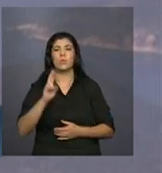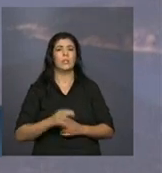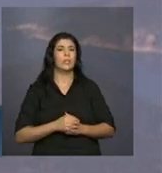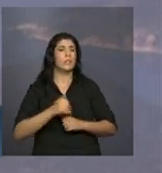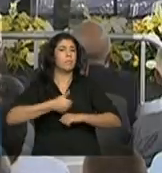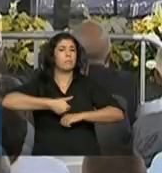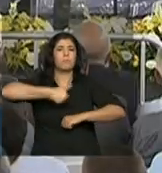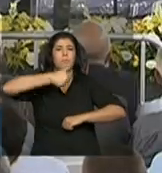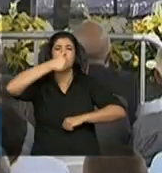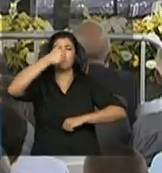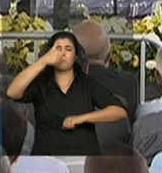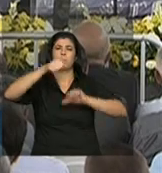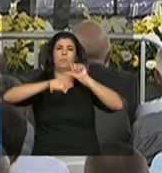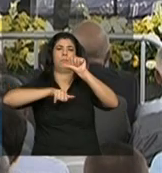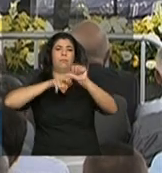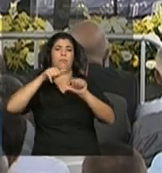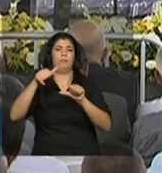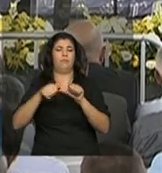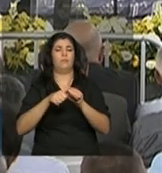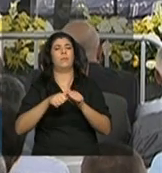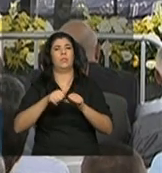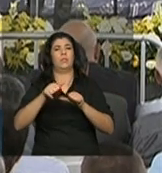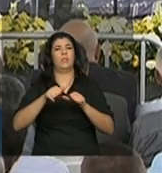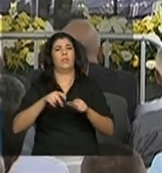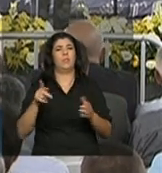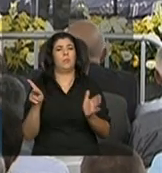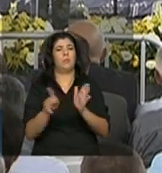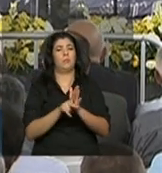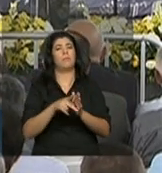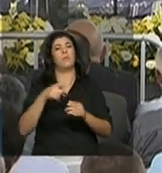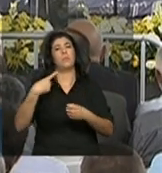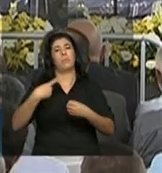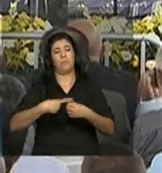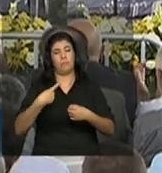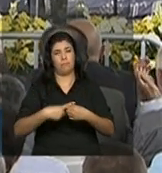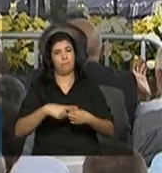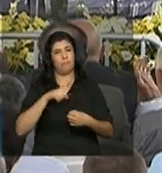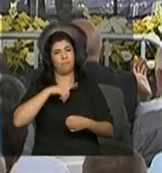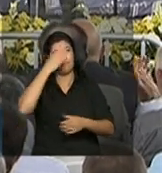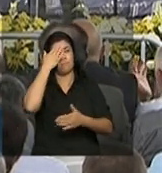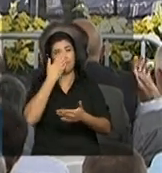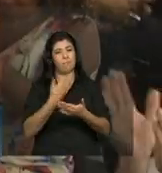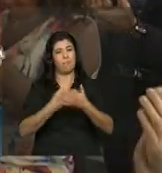internacional das transformações urbanas. Tenho certeza